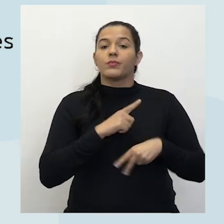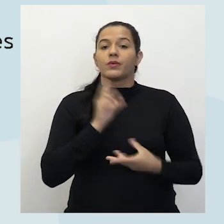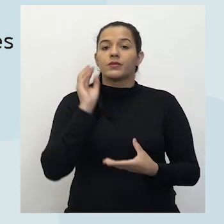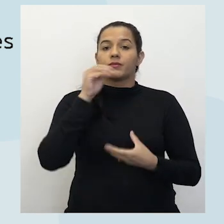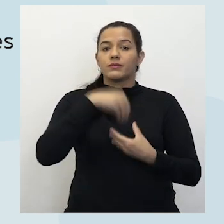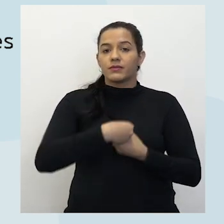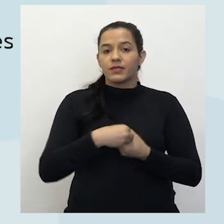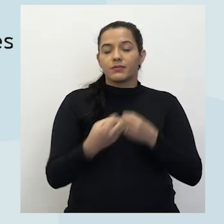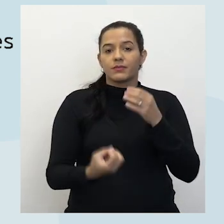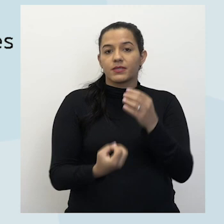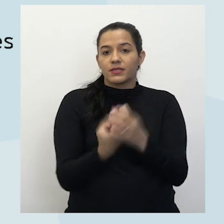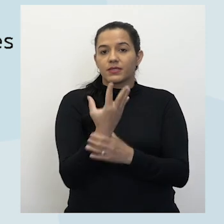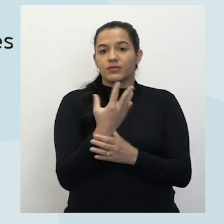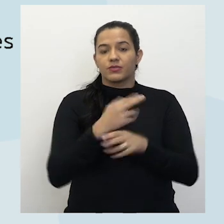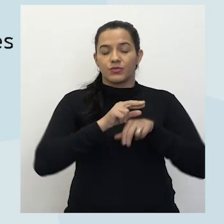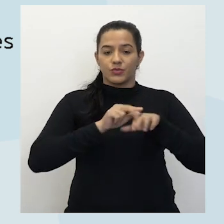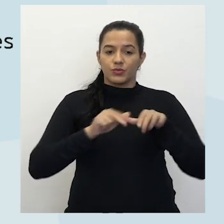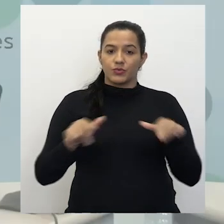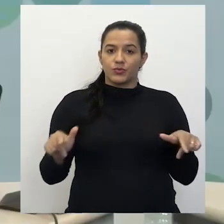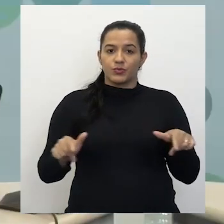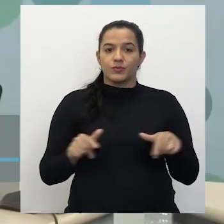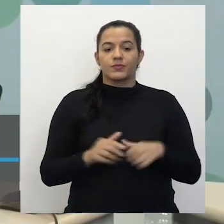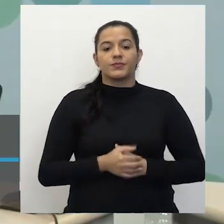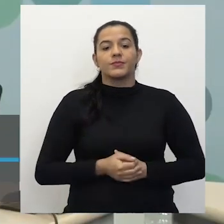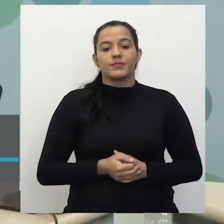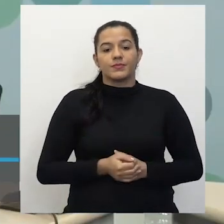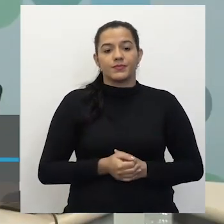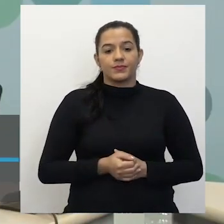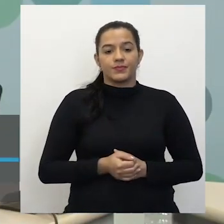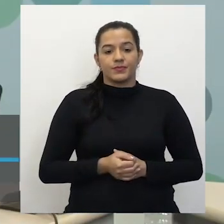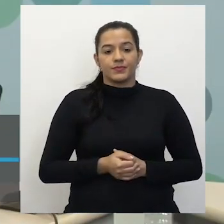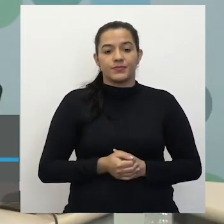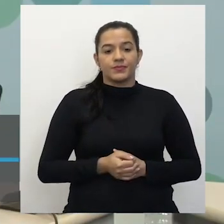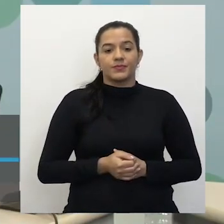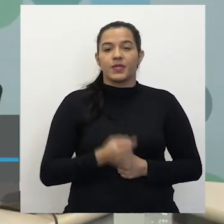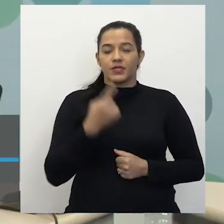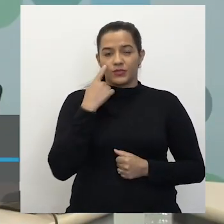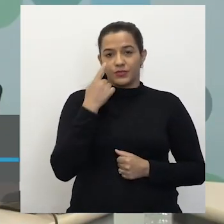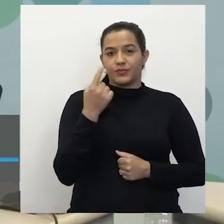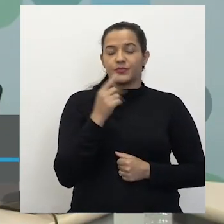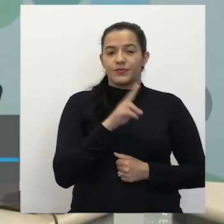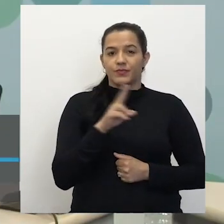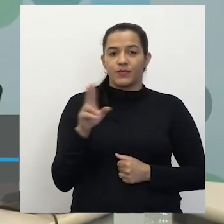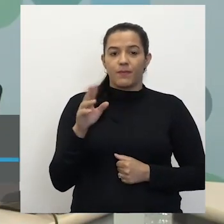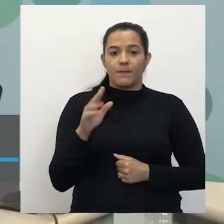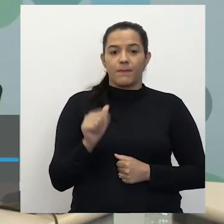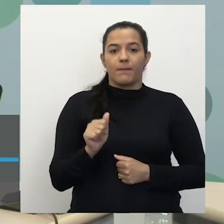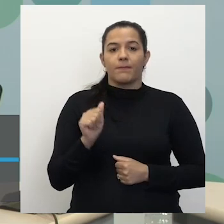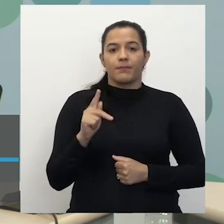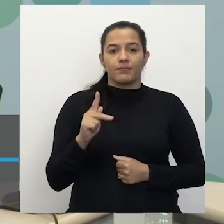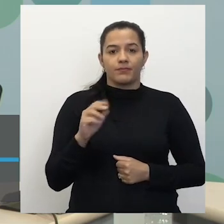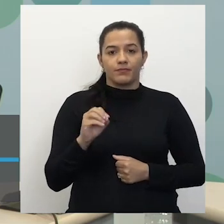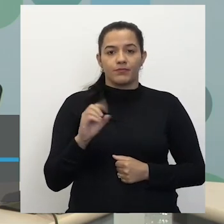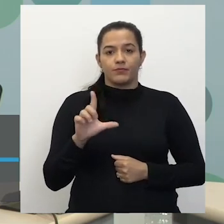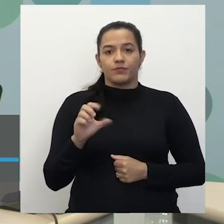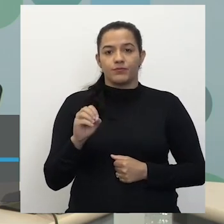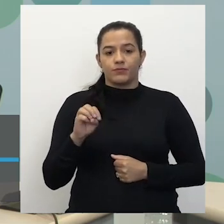para a criação de versões. Galera, a gente falou do apólogo e só para encerrar, mais